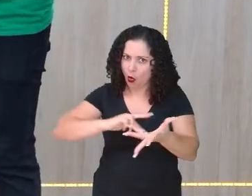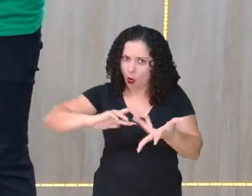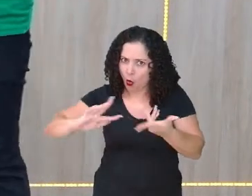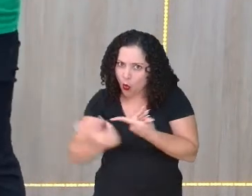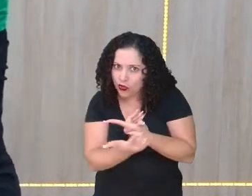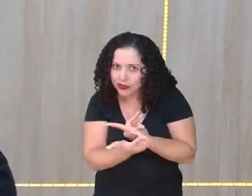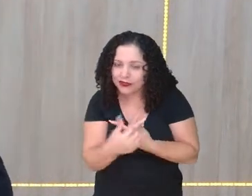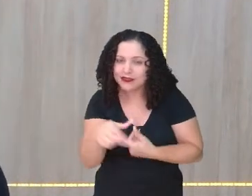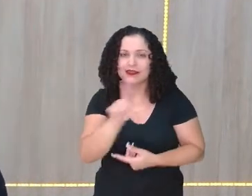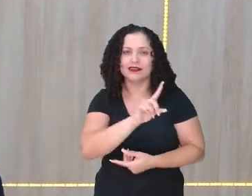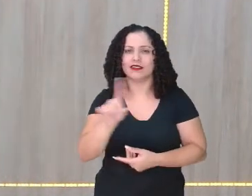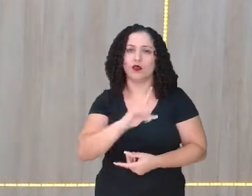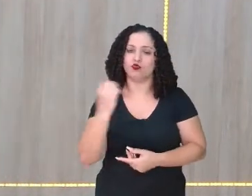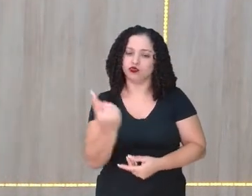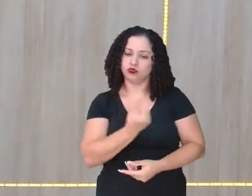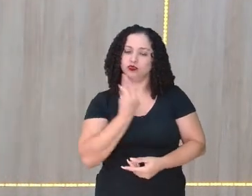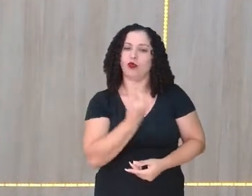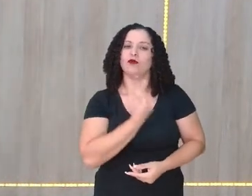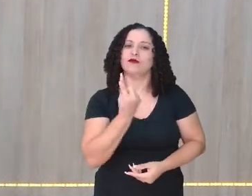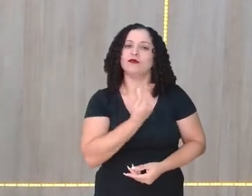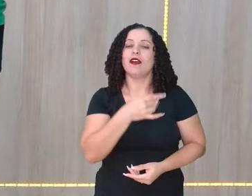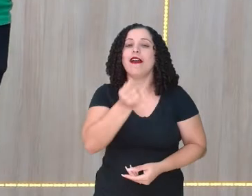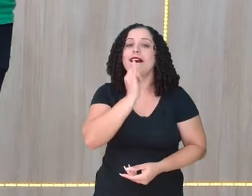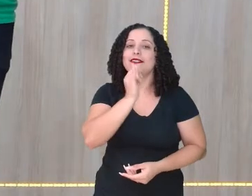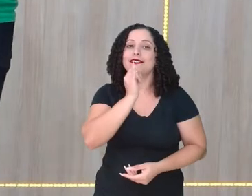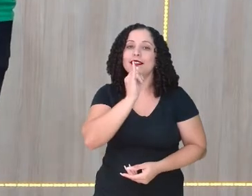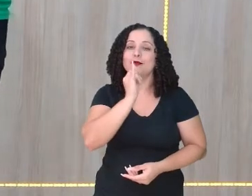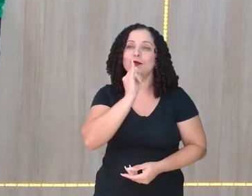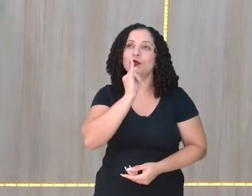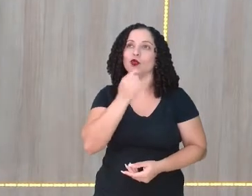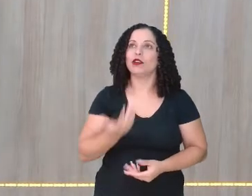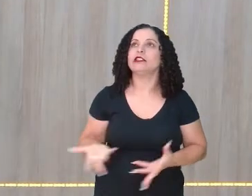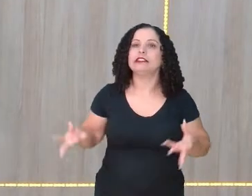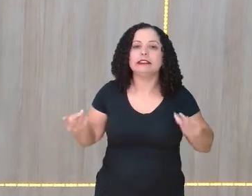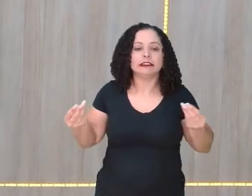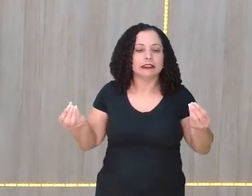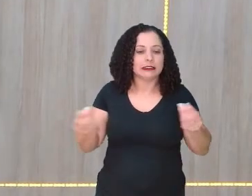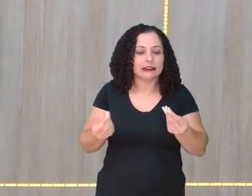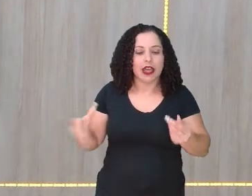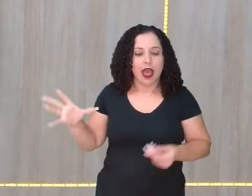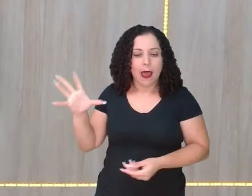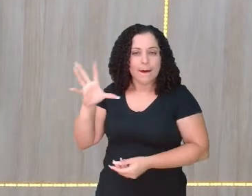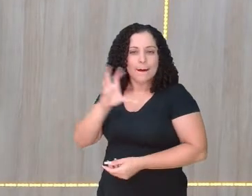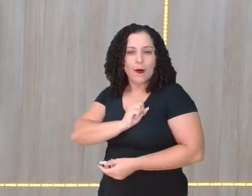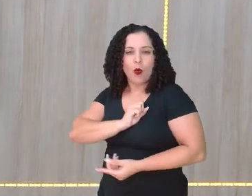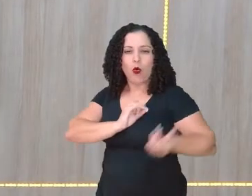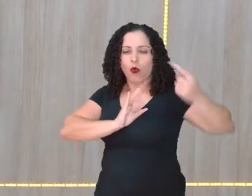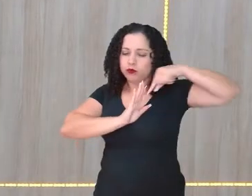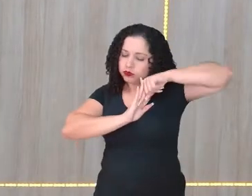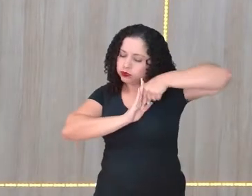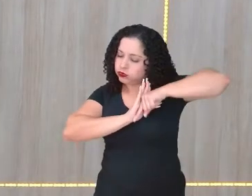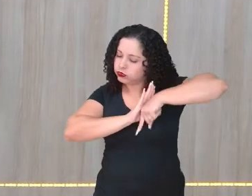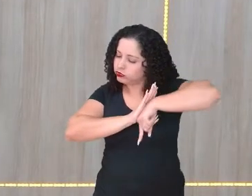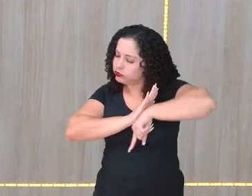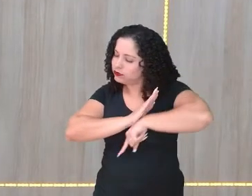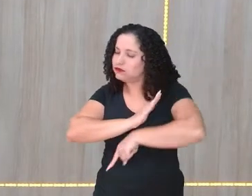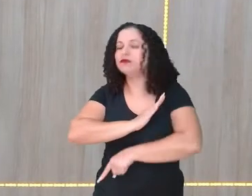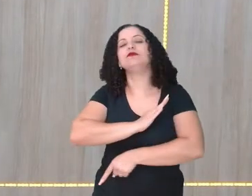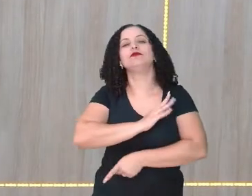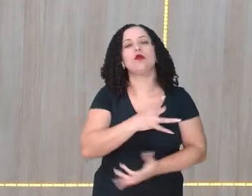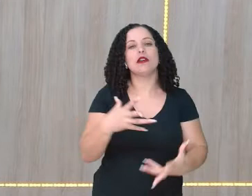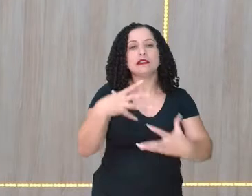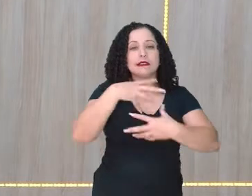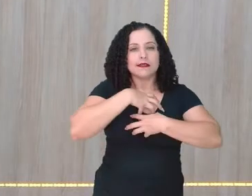é singular, por exemplo, quão profundo é o seu amor? Quanto amor você tem